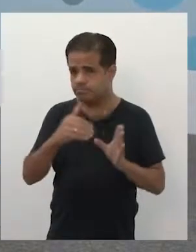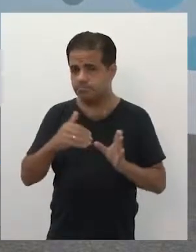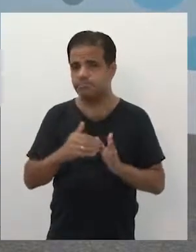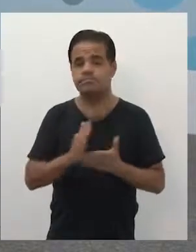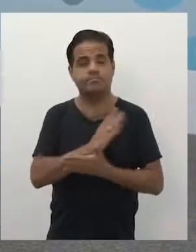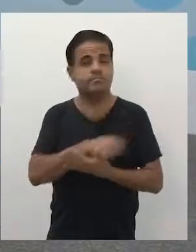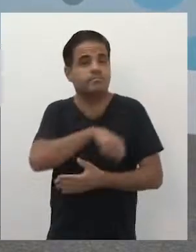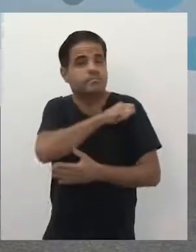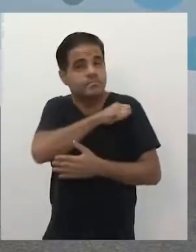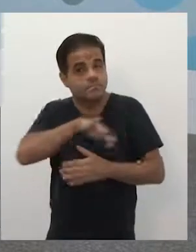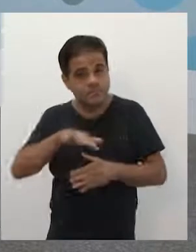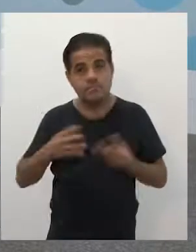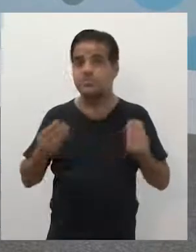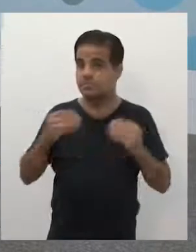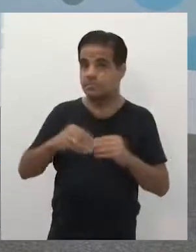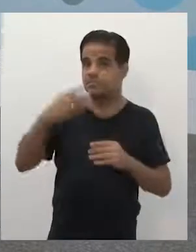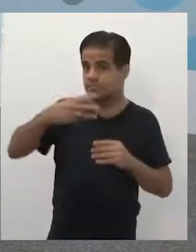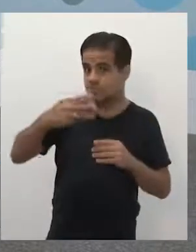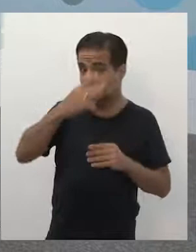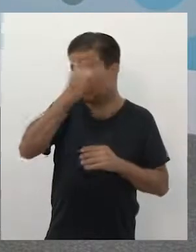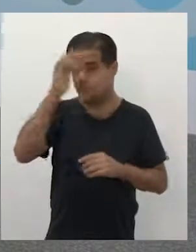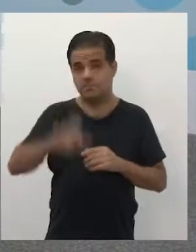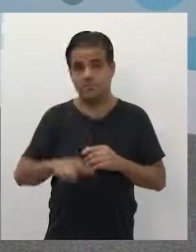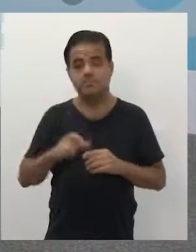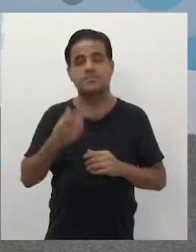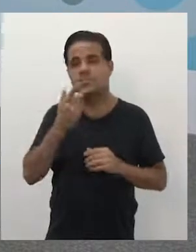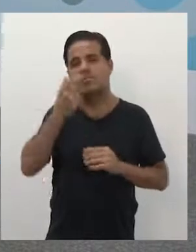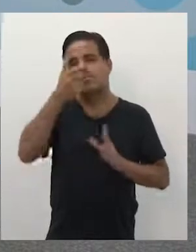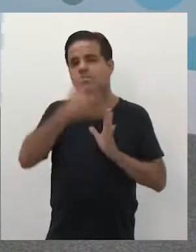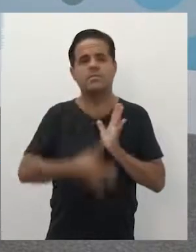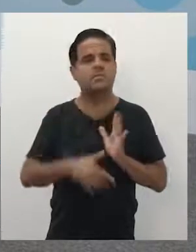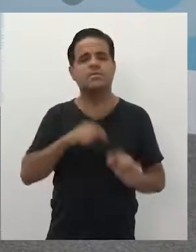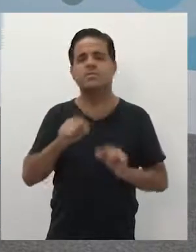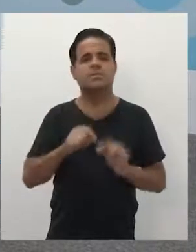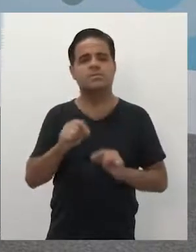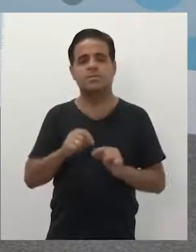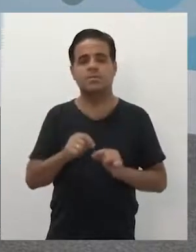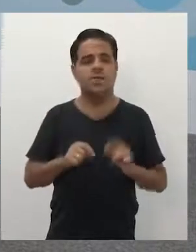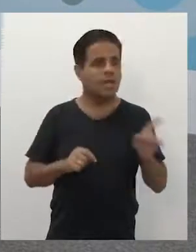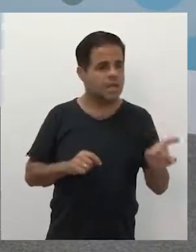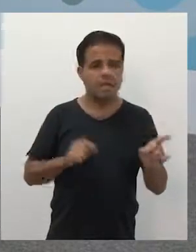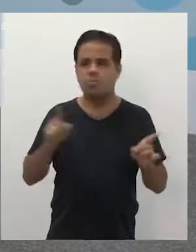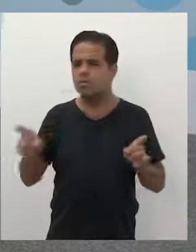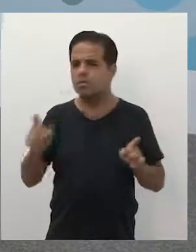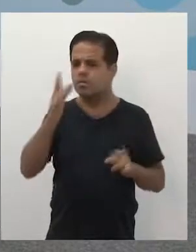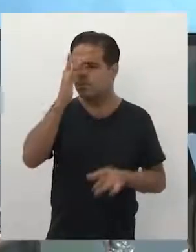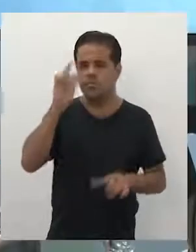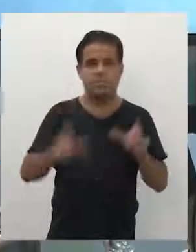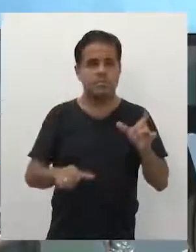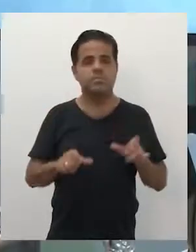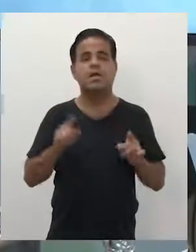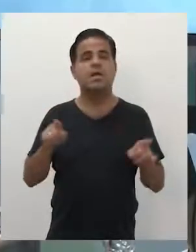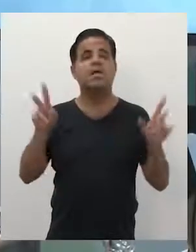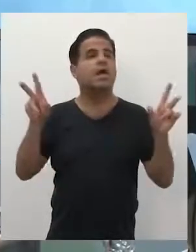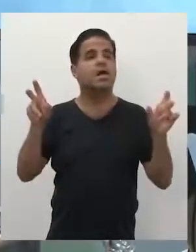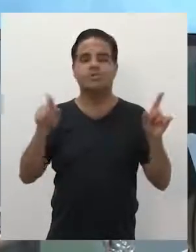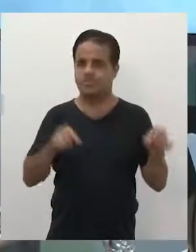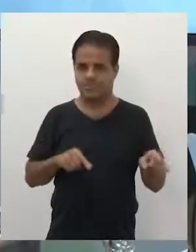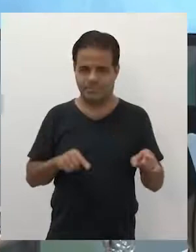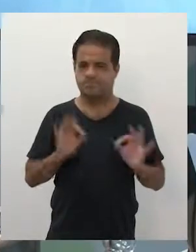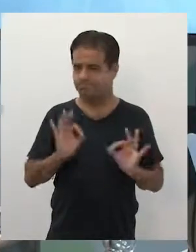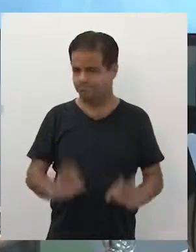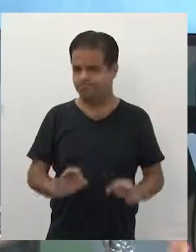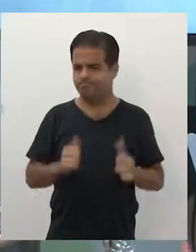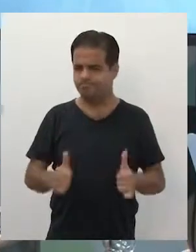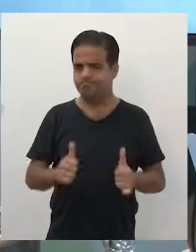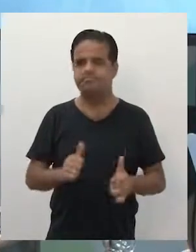colocando terceira pessoa. Isso, em terceira pessoa, porque eles estão falando sobre aquilo, aquela pessoa, aquele assunto,